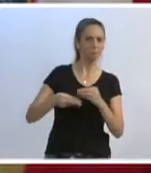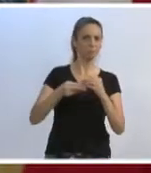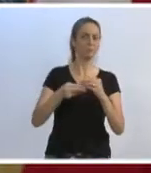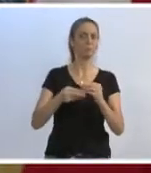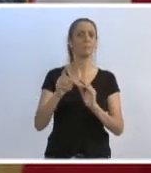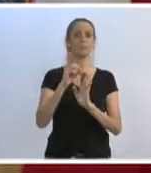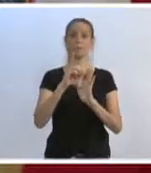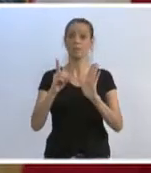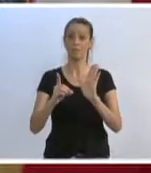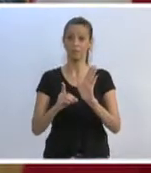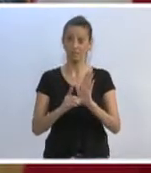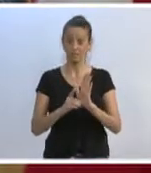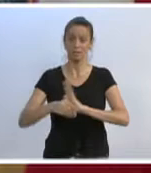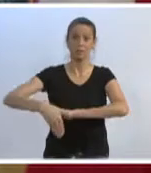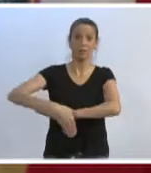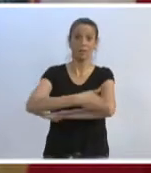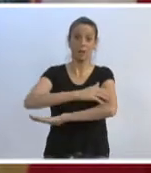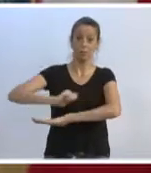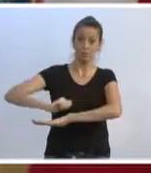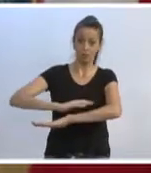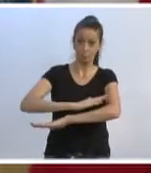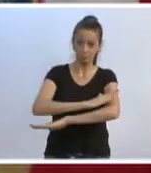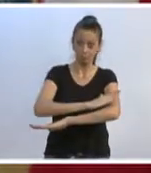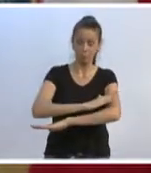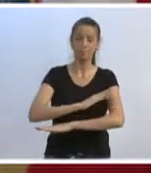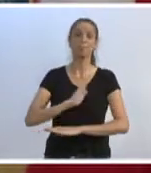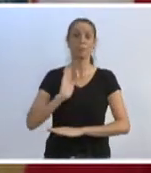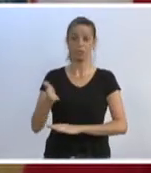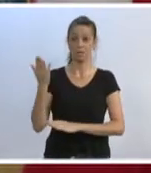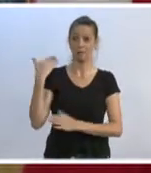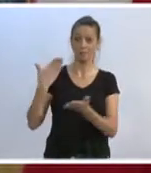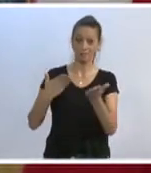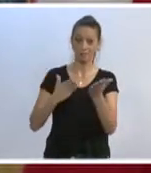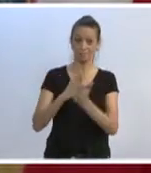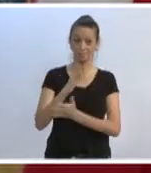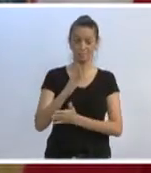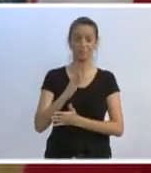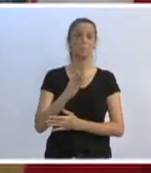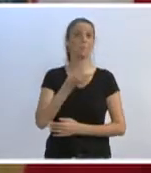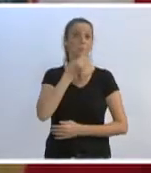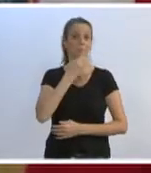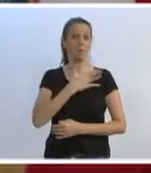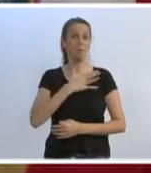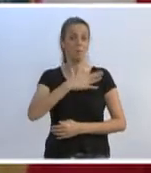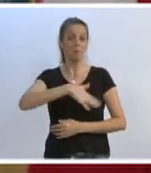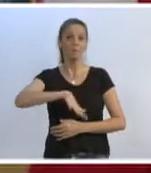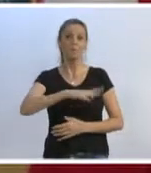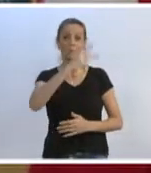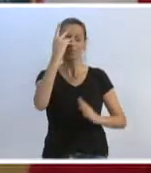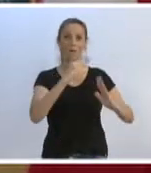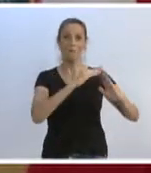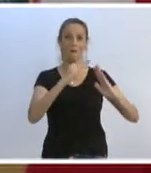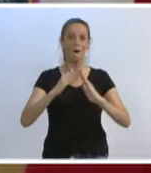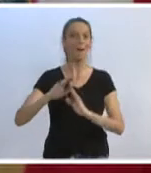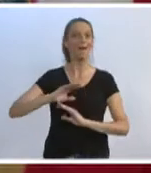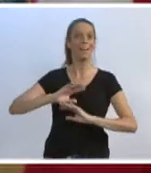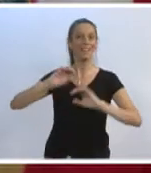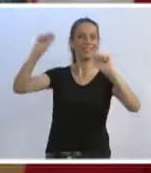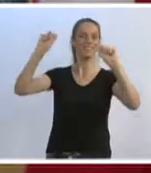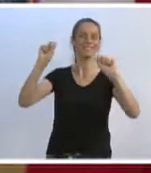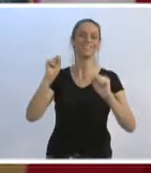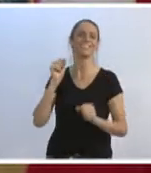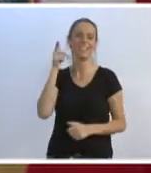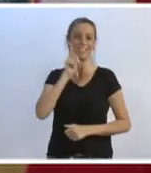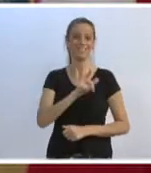da pavimentação que saiu uma conquista para toda todos os moradores para todas as pessoas da cidade